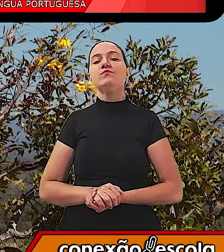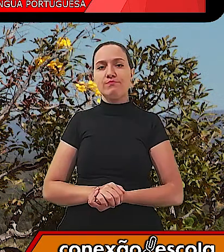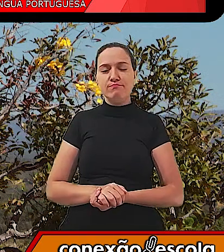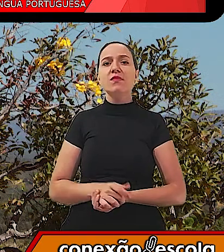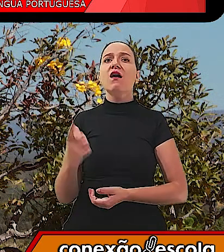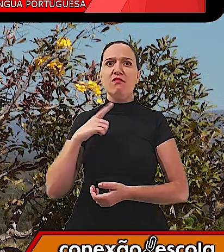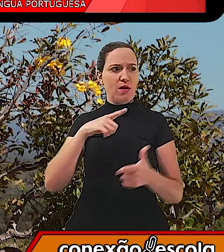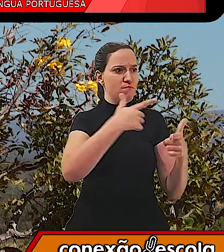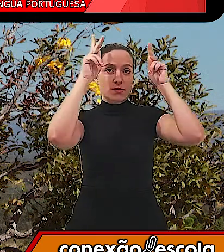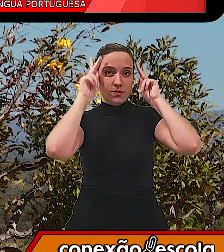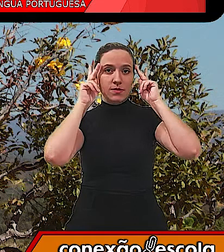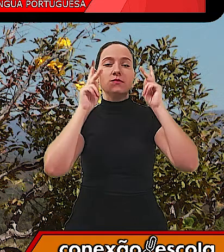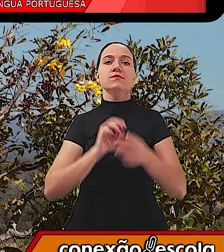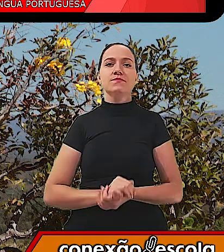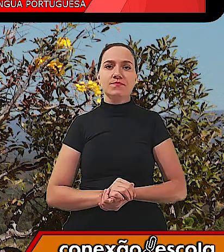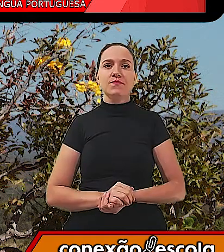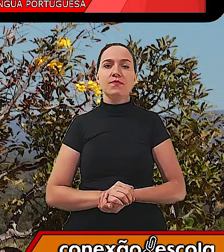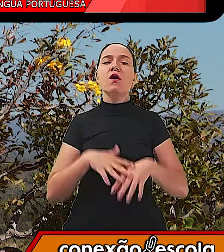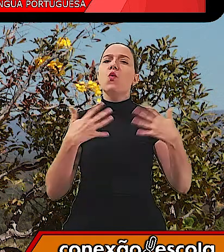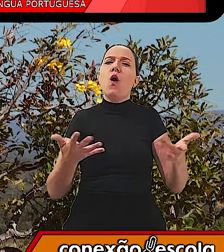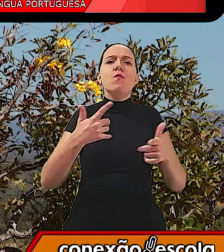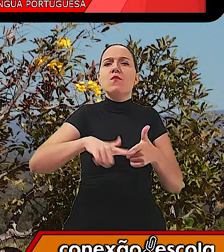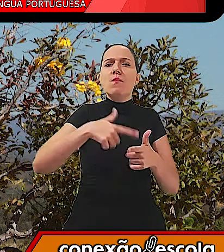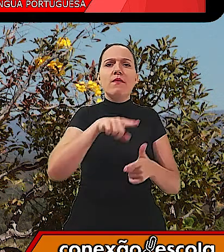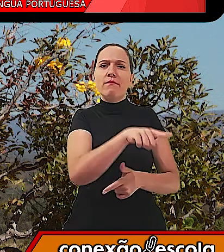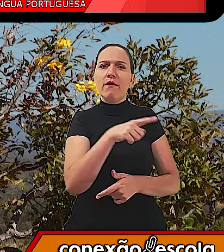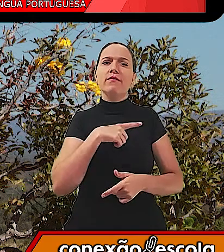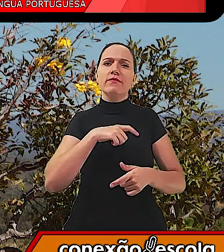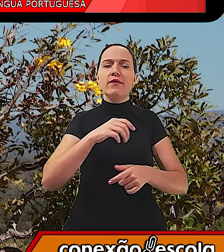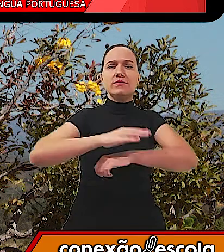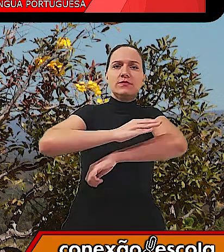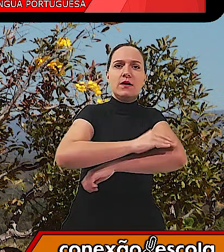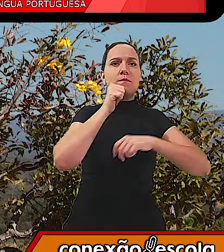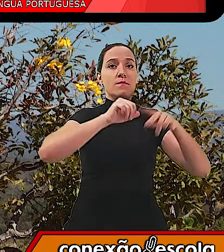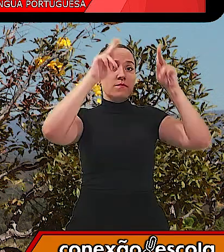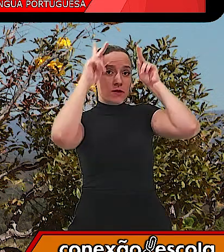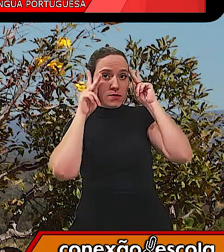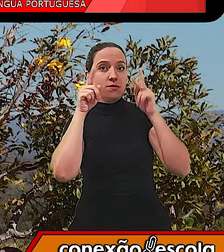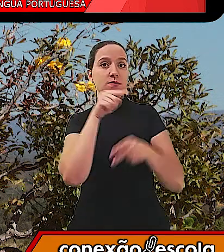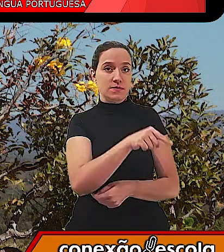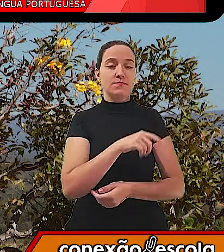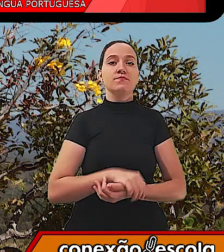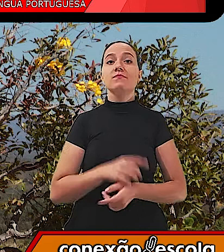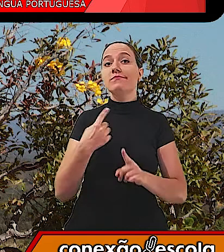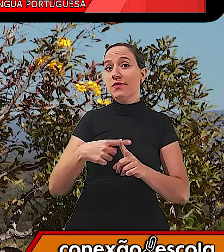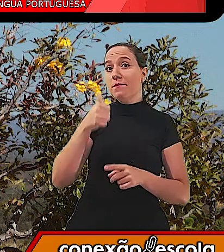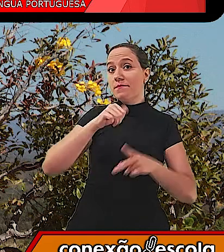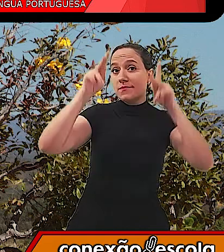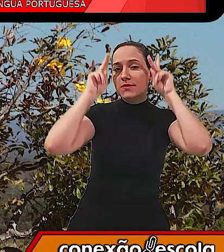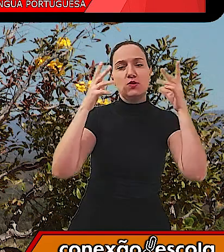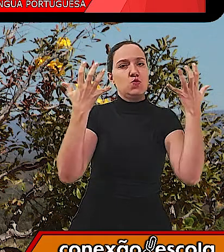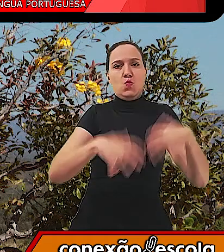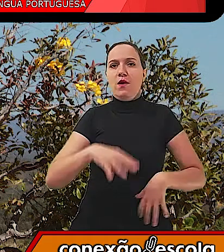têm um conflito. Qual é o conflito do sapo e a princesa? A princesa não queria beijar o